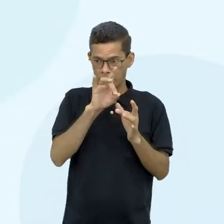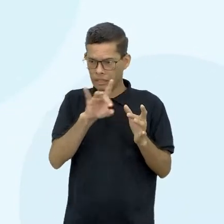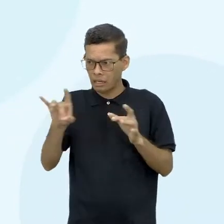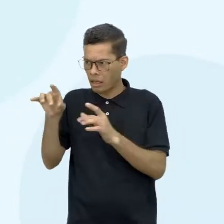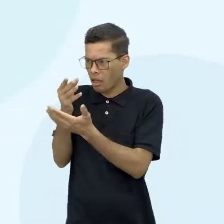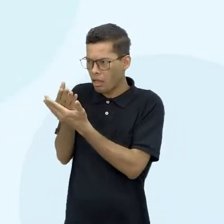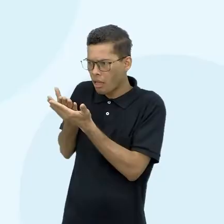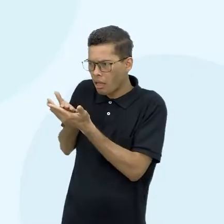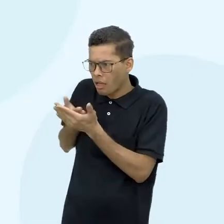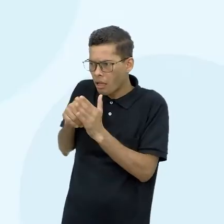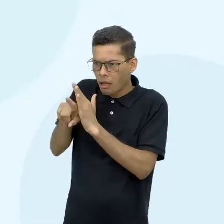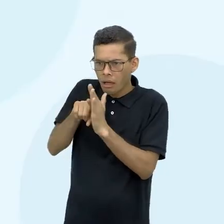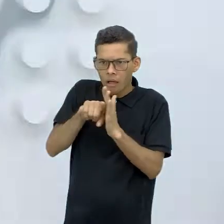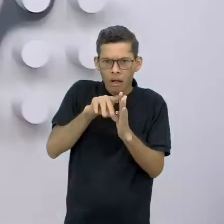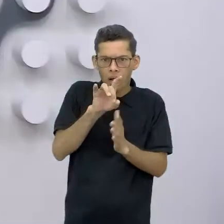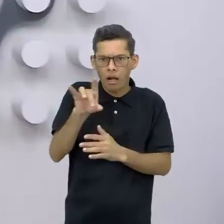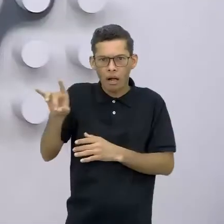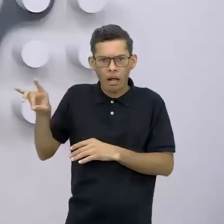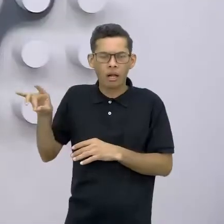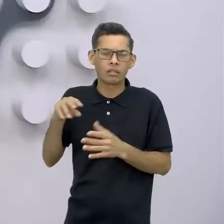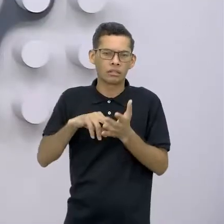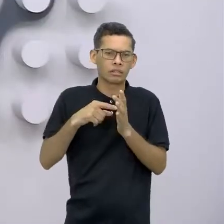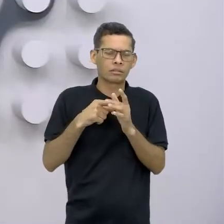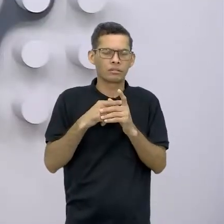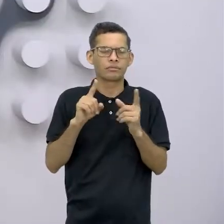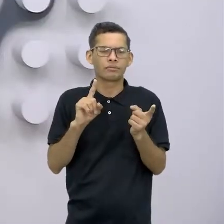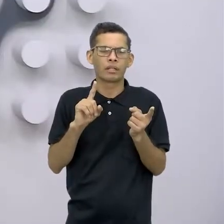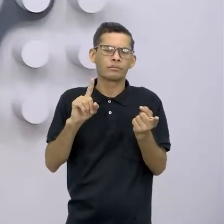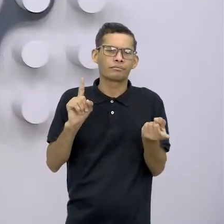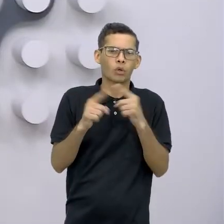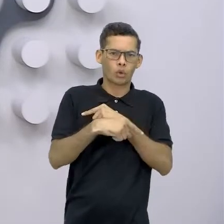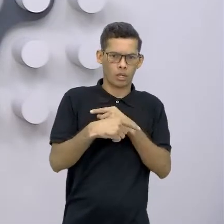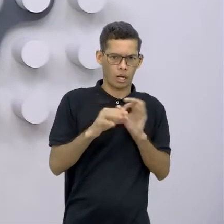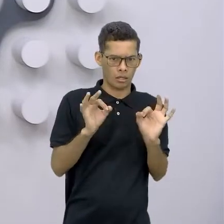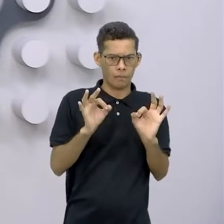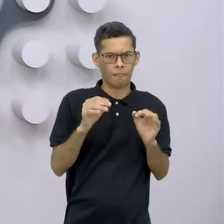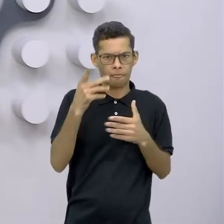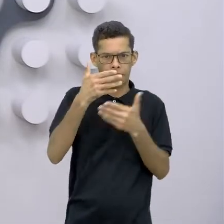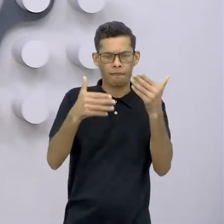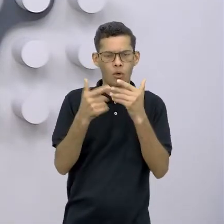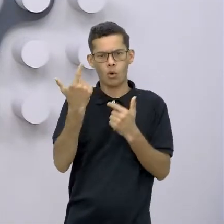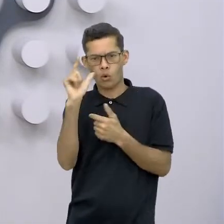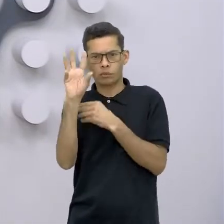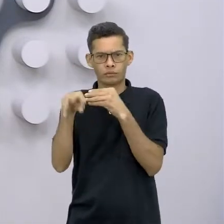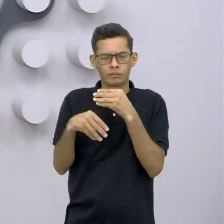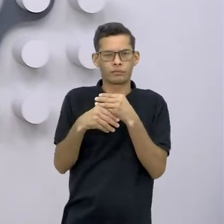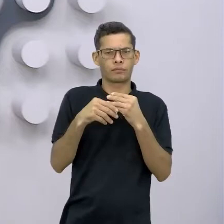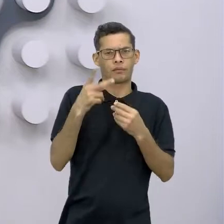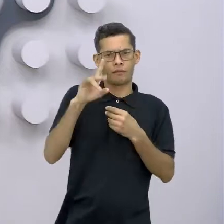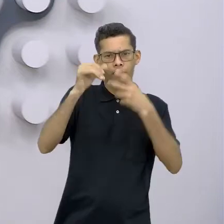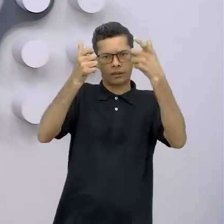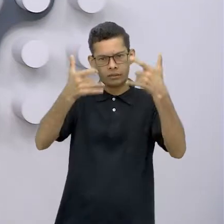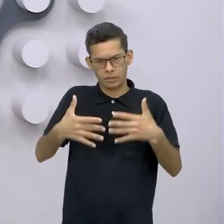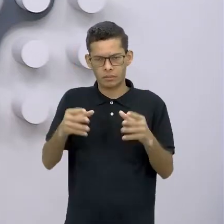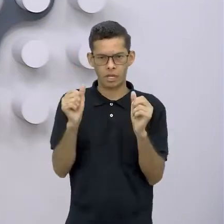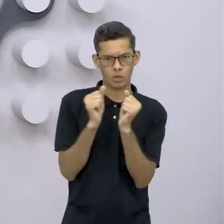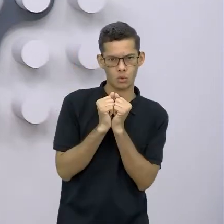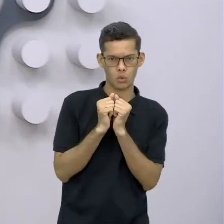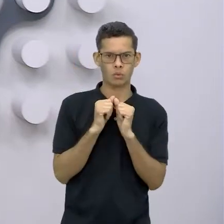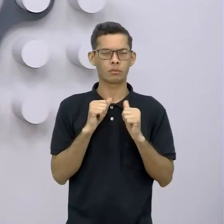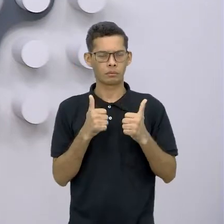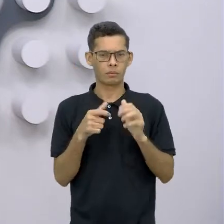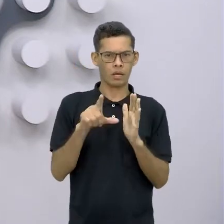próprio sentido da sociologia. Eu vou passar mais um slide agora também para aproveitar e comentar esse primeiro slide